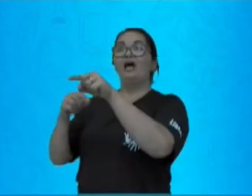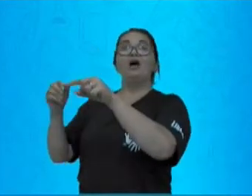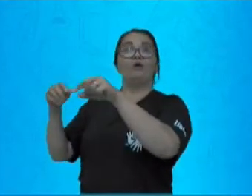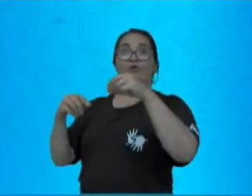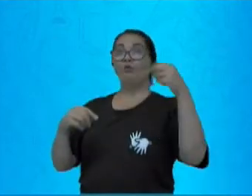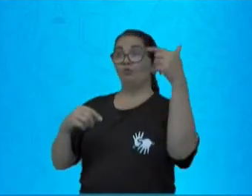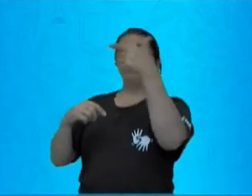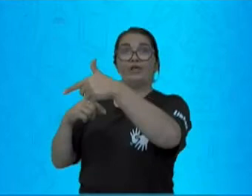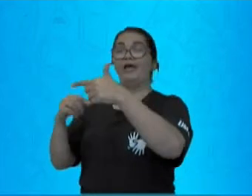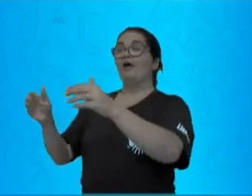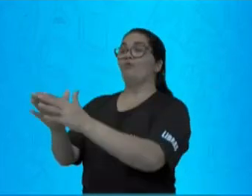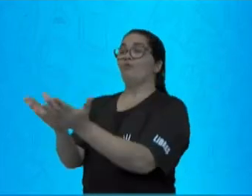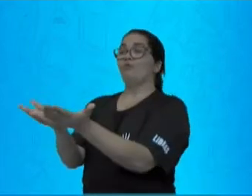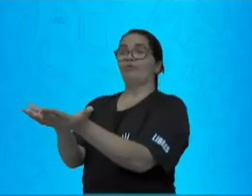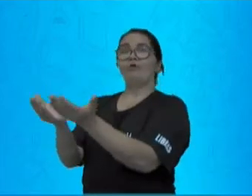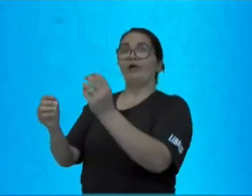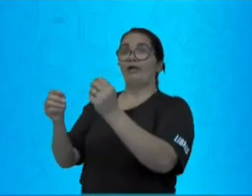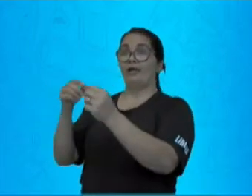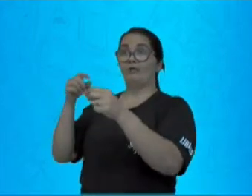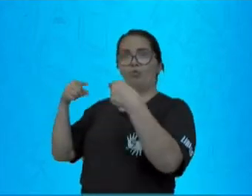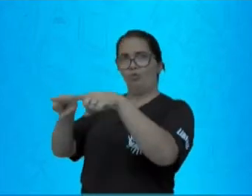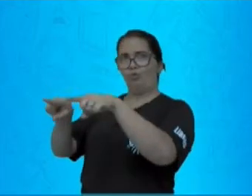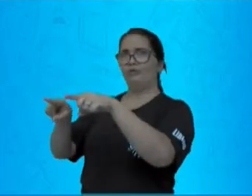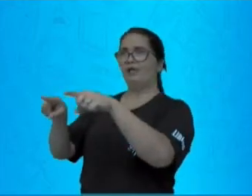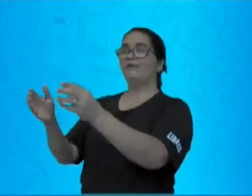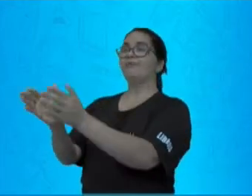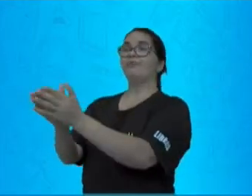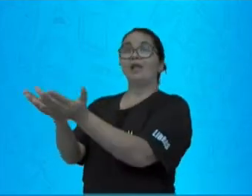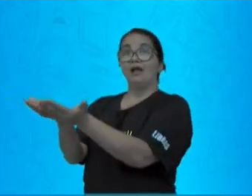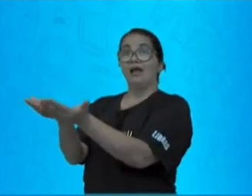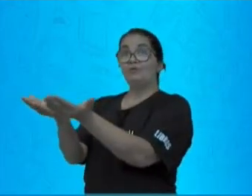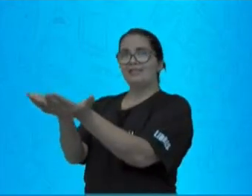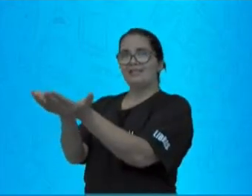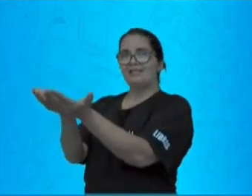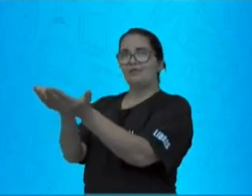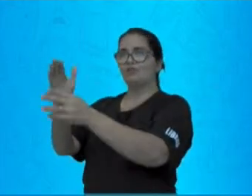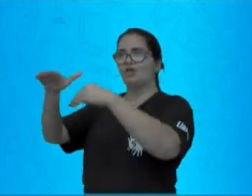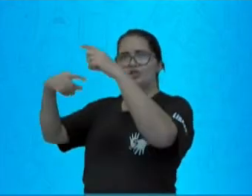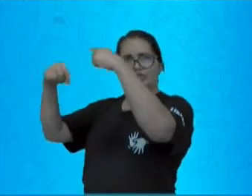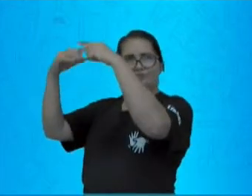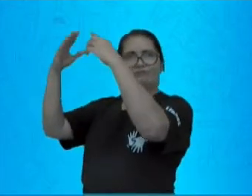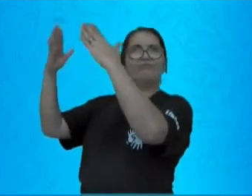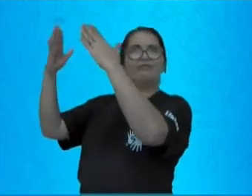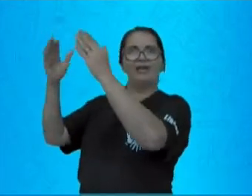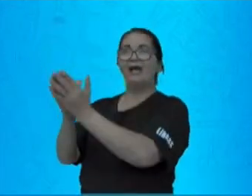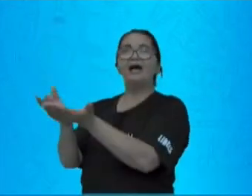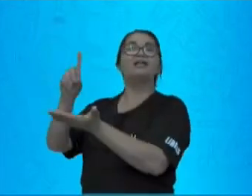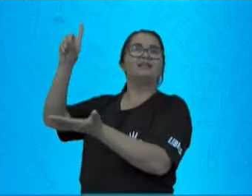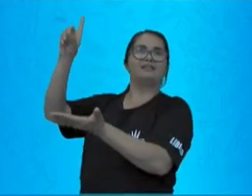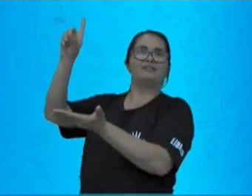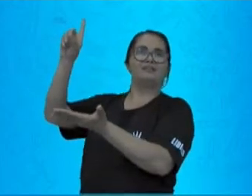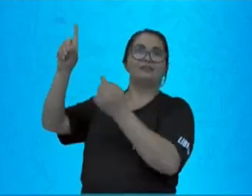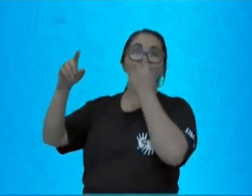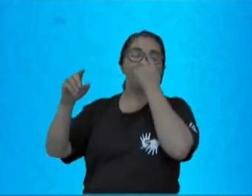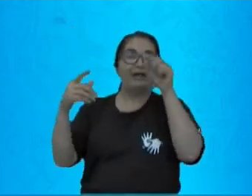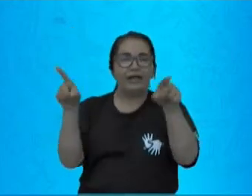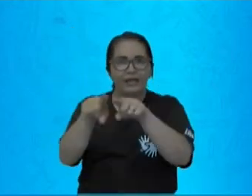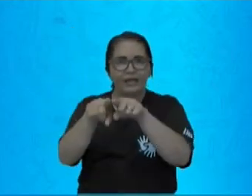protestantismo, para não perder a sua hegemonia política e também as suas